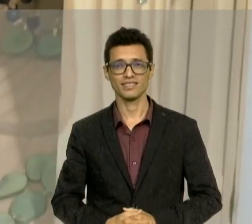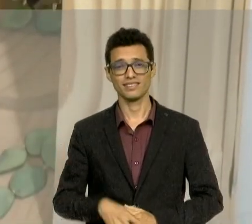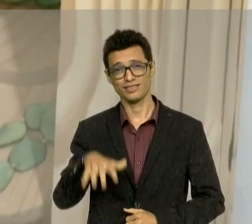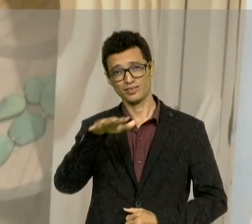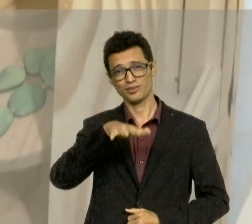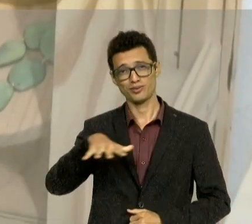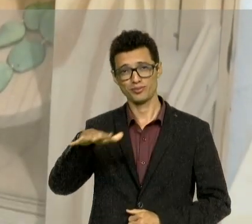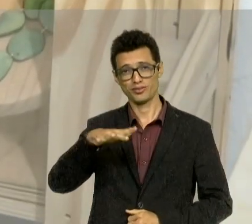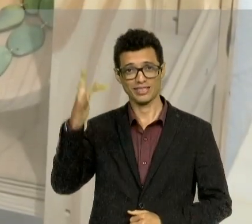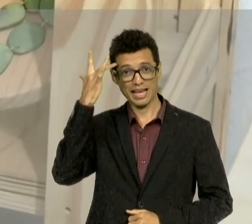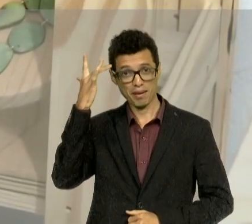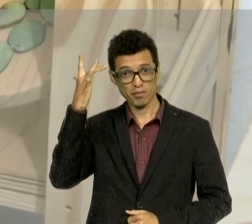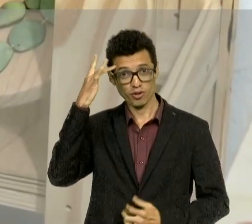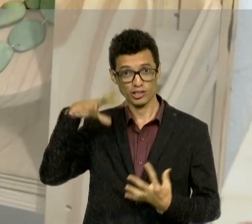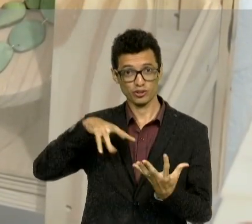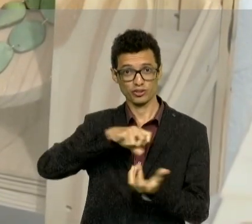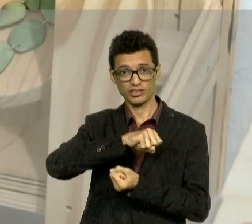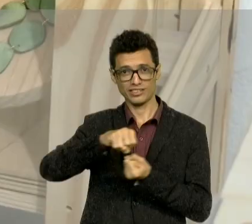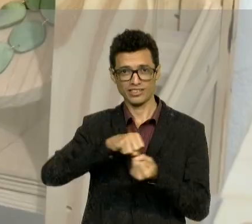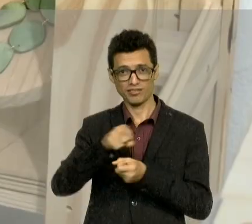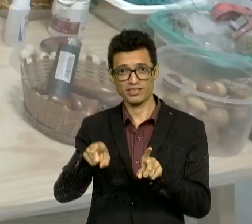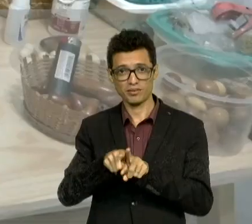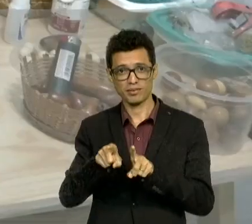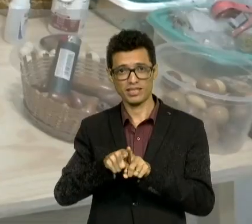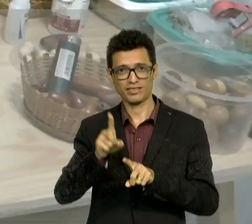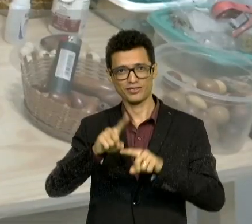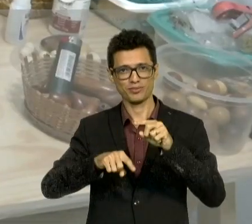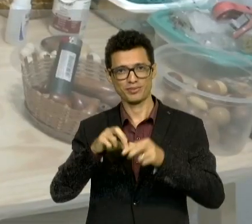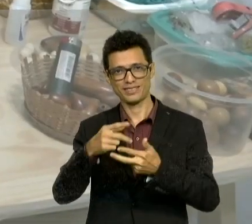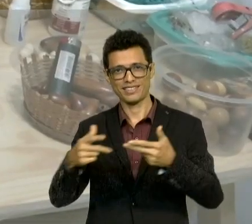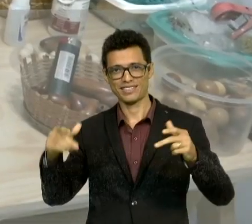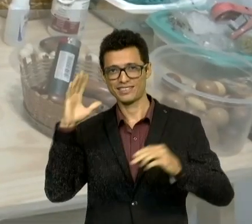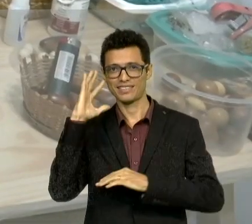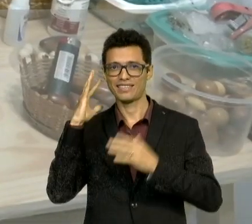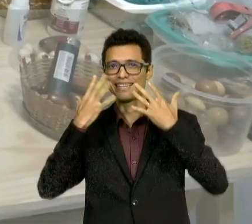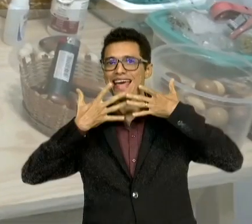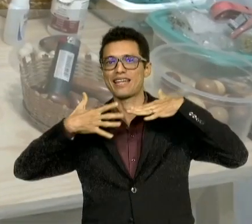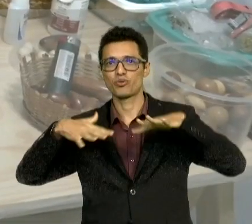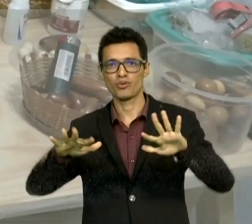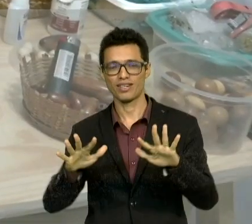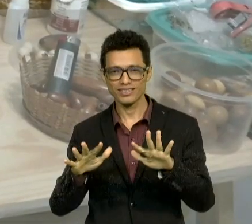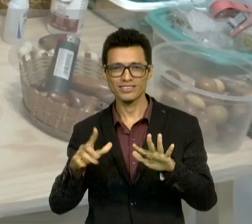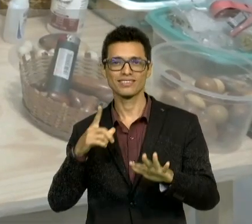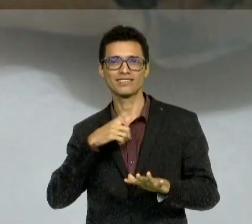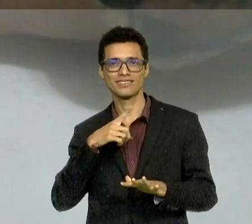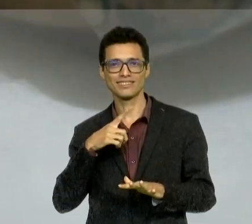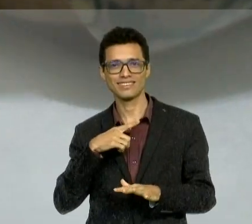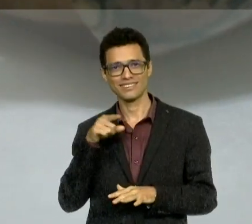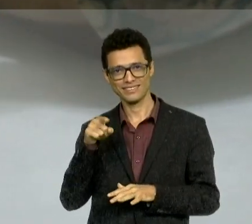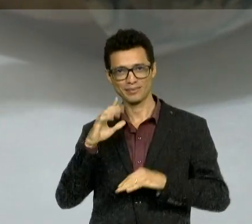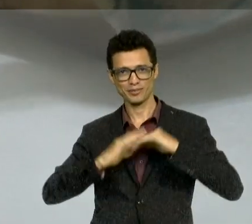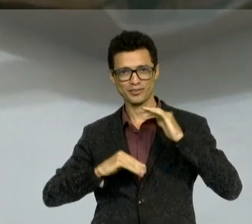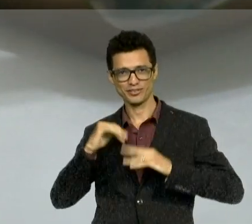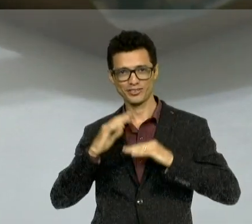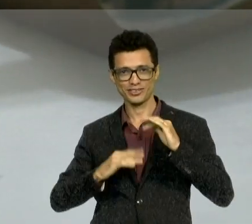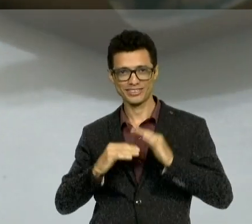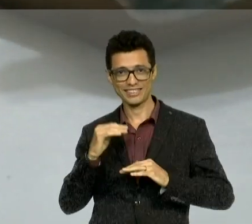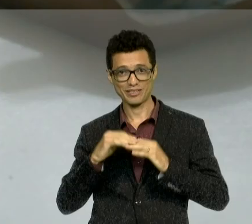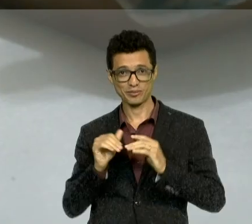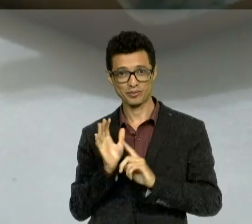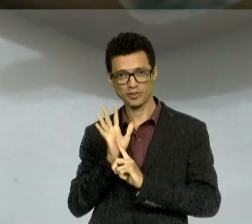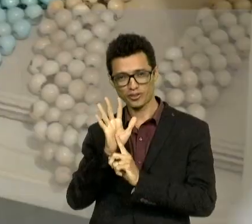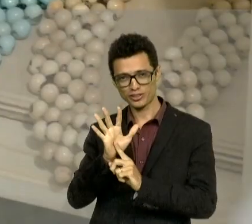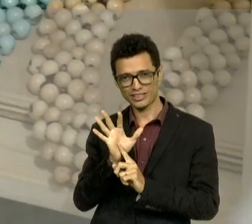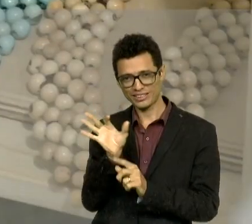Sustentável e da valorização dos recursos naturais, esta artesã se destaca em São Luís pela habilidade de transformar sementes